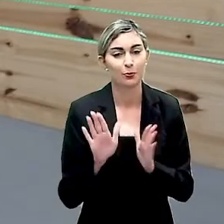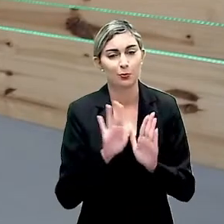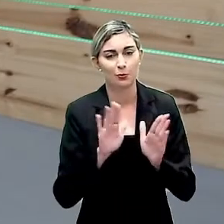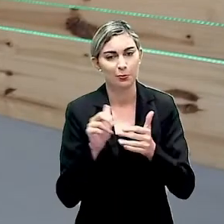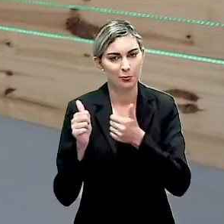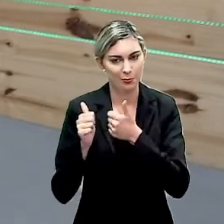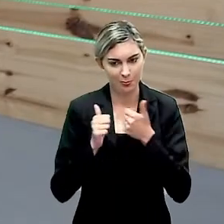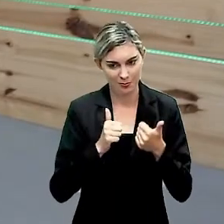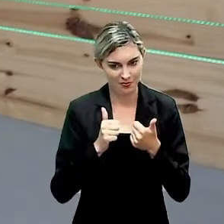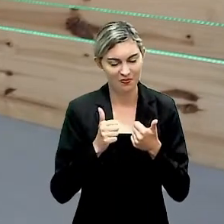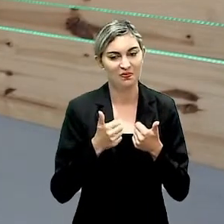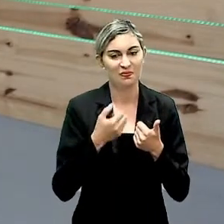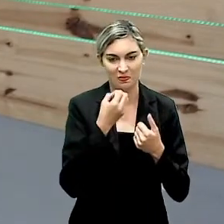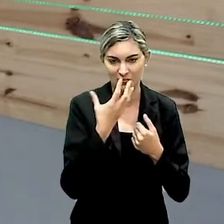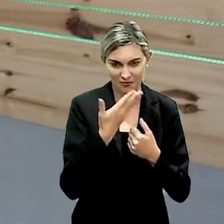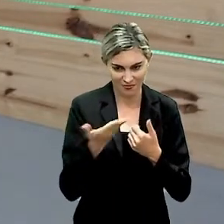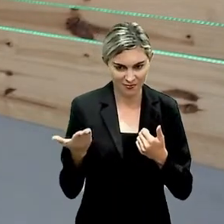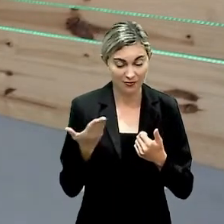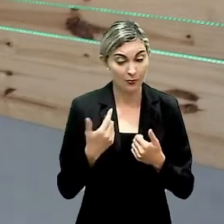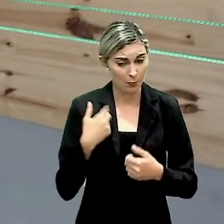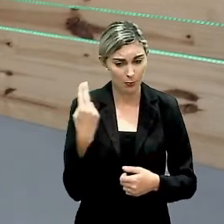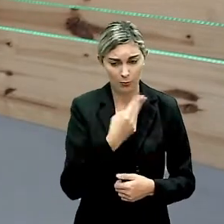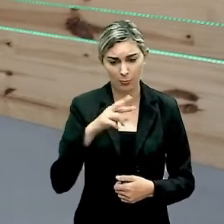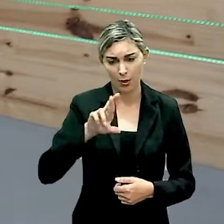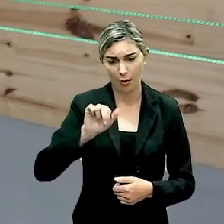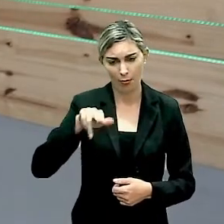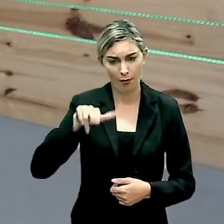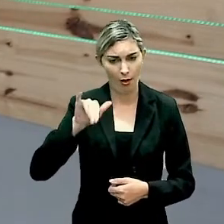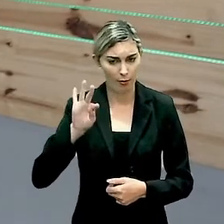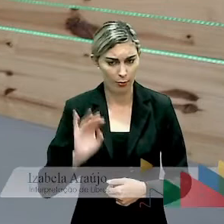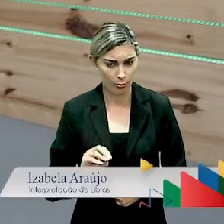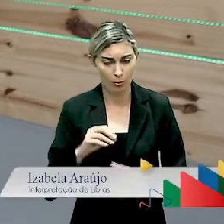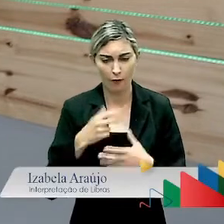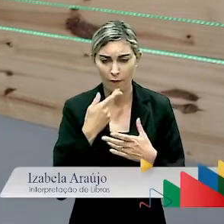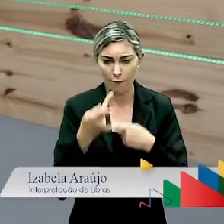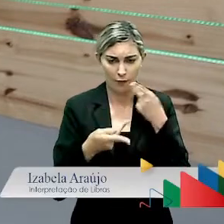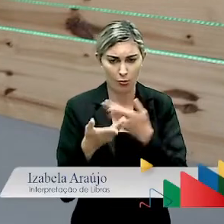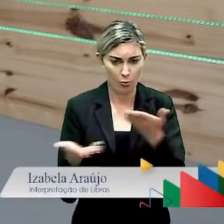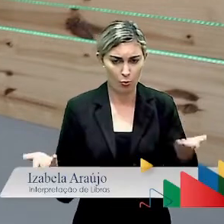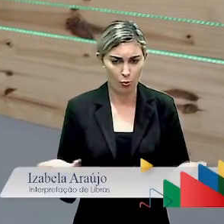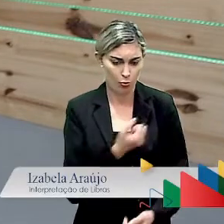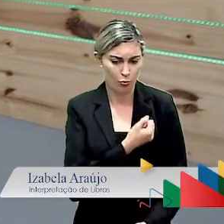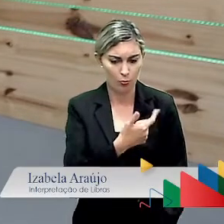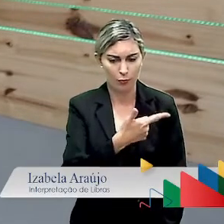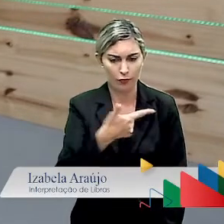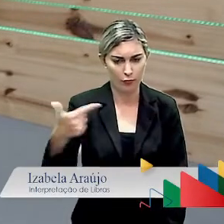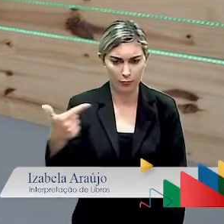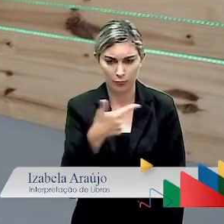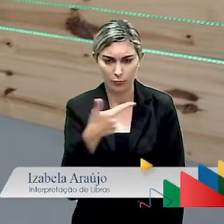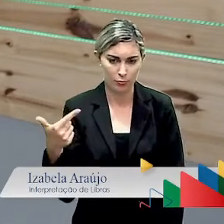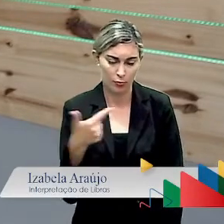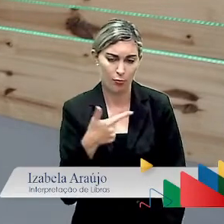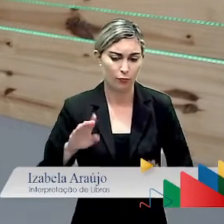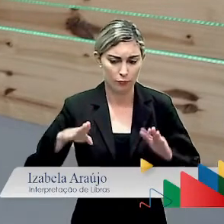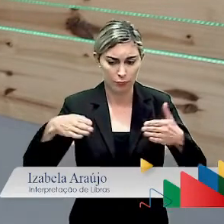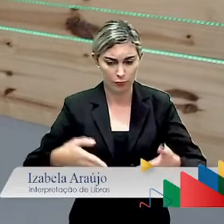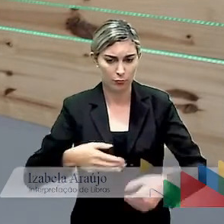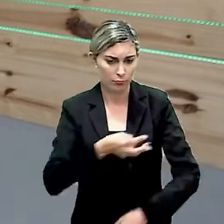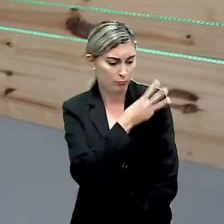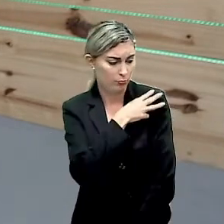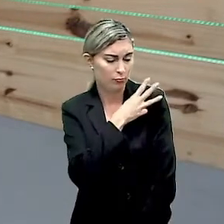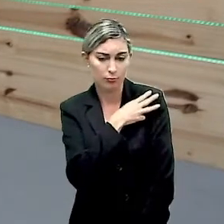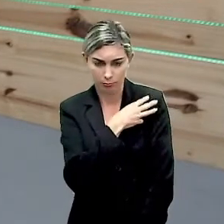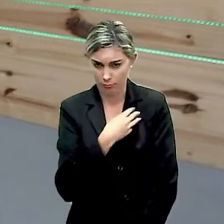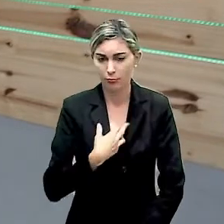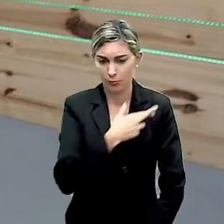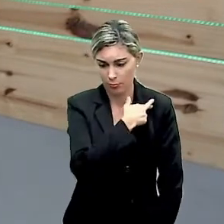Fala, povo lindo, tudo bem com vocês? Meu nome é Renato, vou falar agora para vocês na aula de número 22, aula voltada para o terceiro ano, sobre